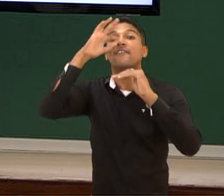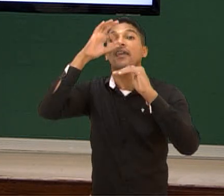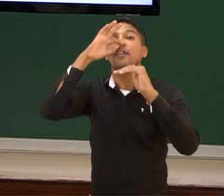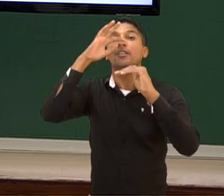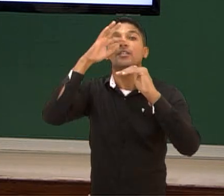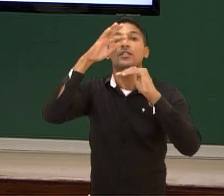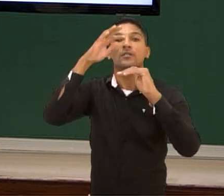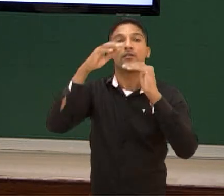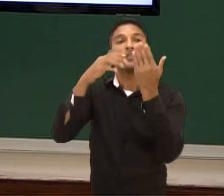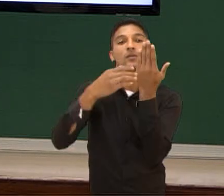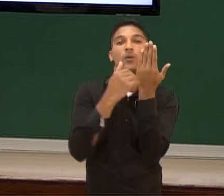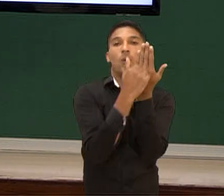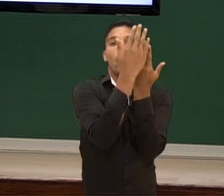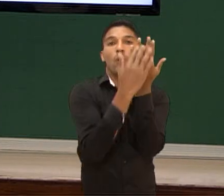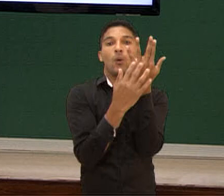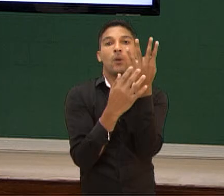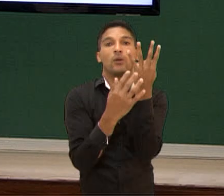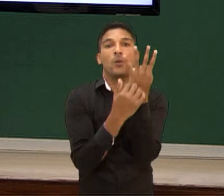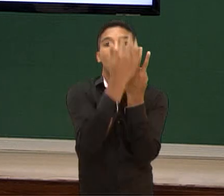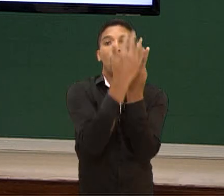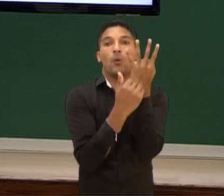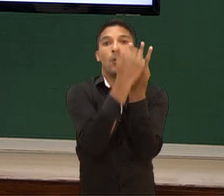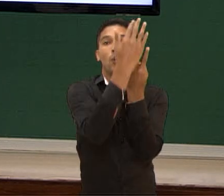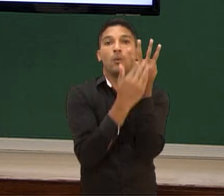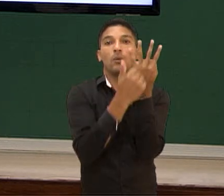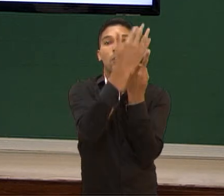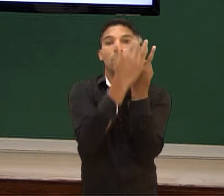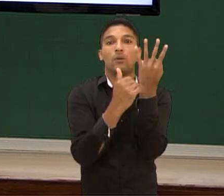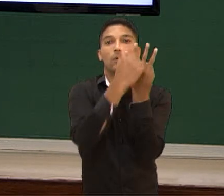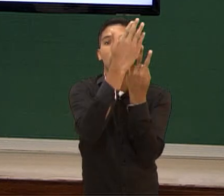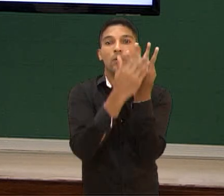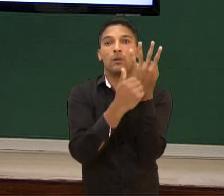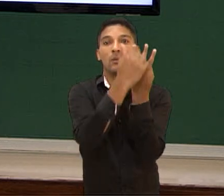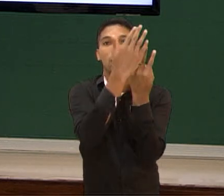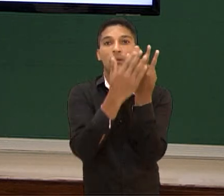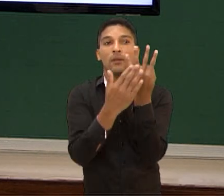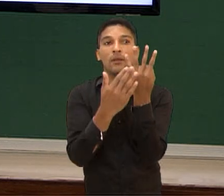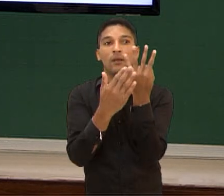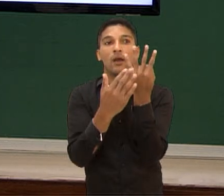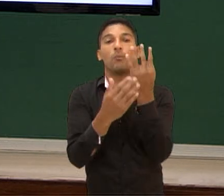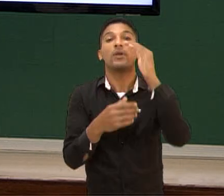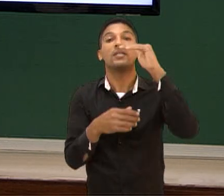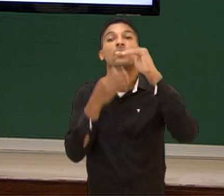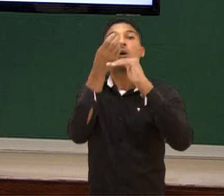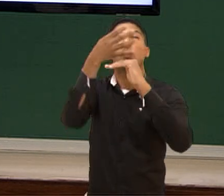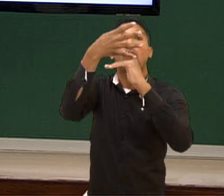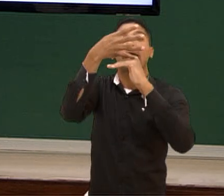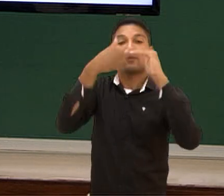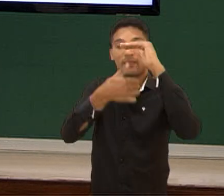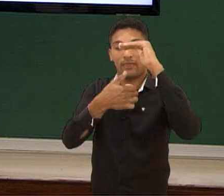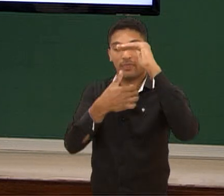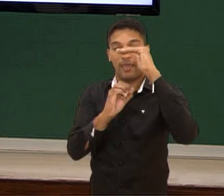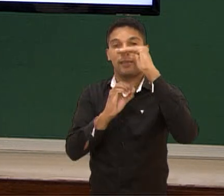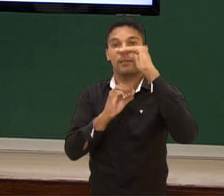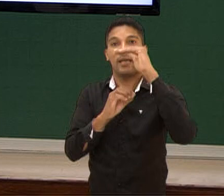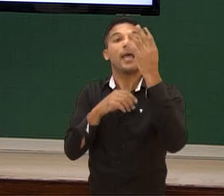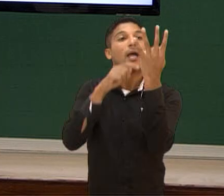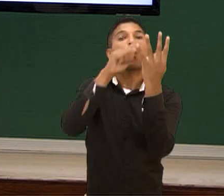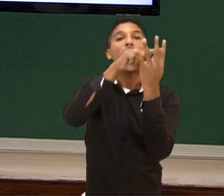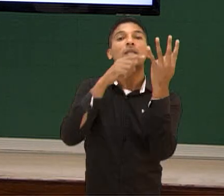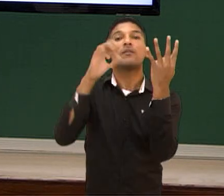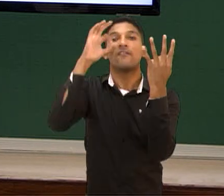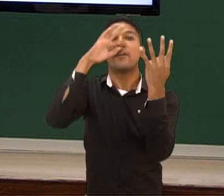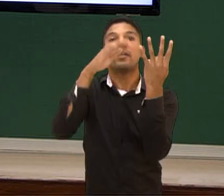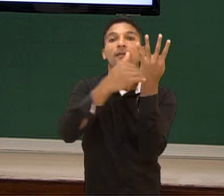partes pintadas de um total de 10, ou seja, 4 décimos. E como que eu faço essa transformação em